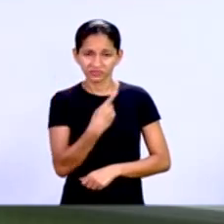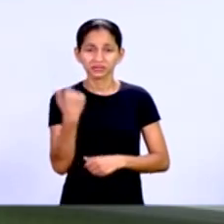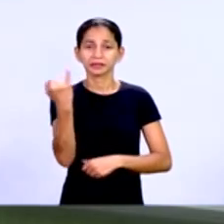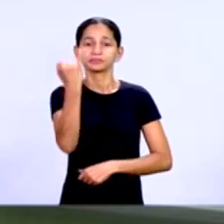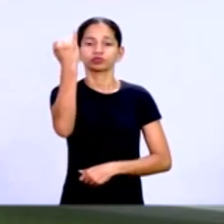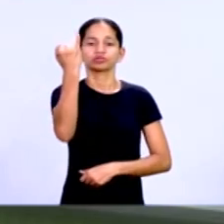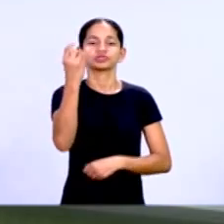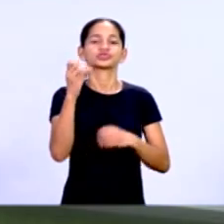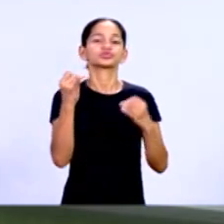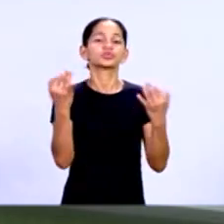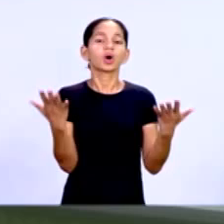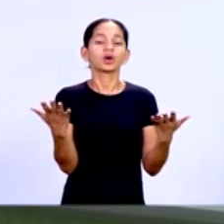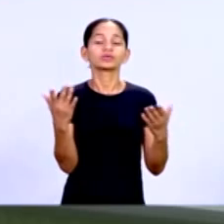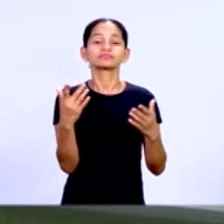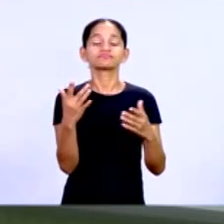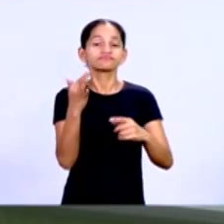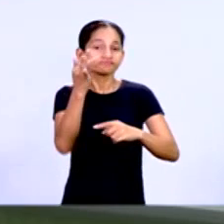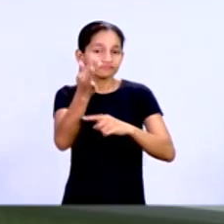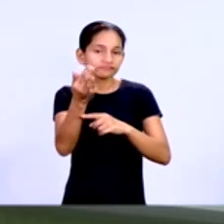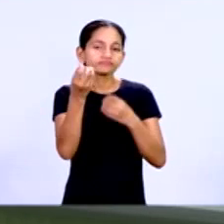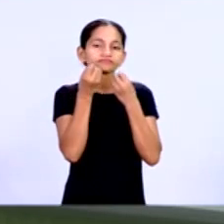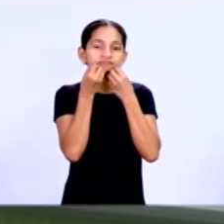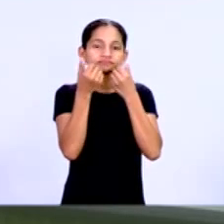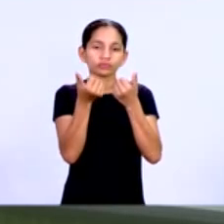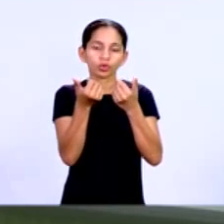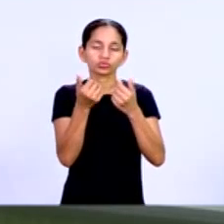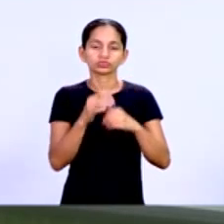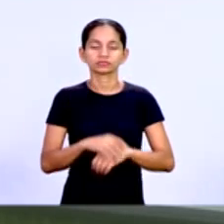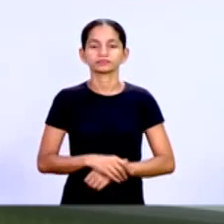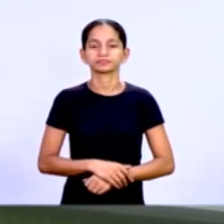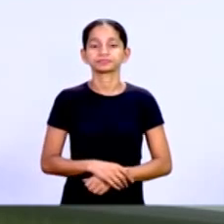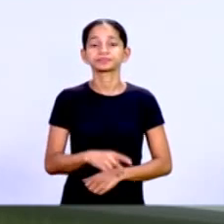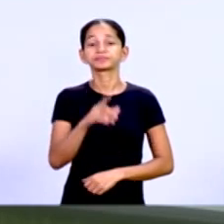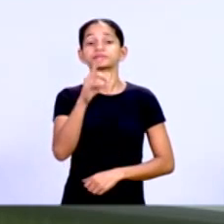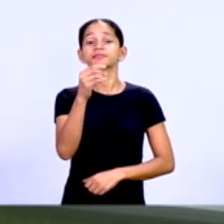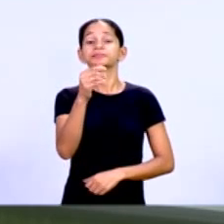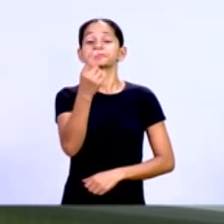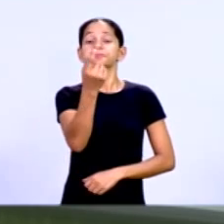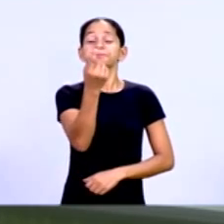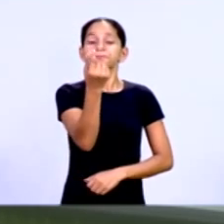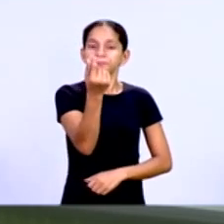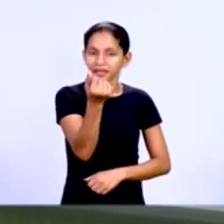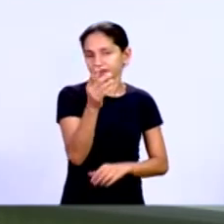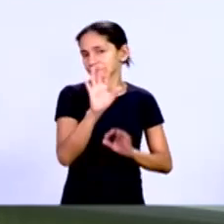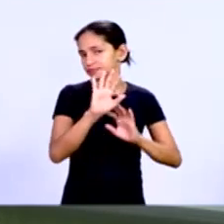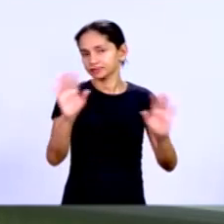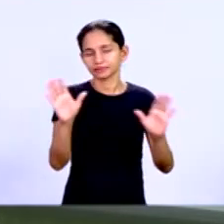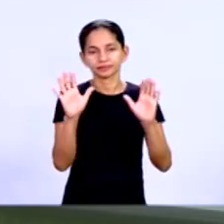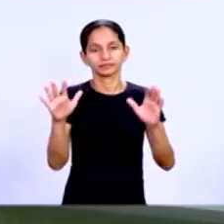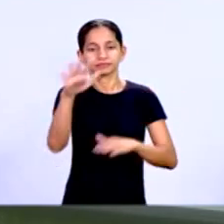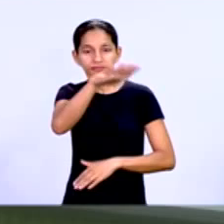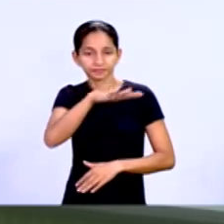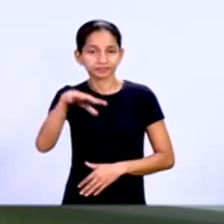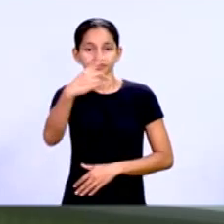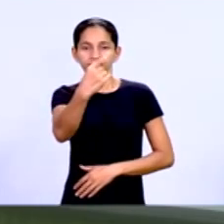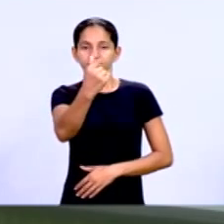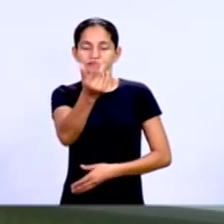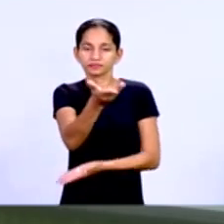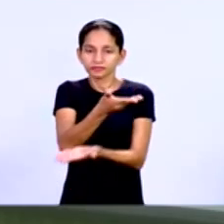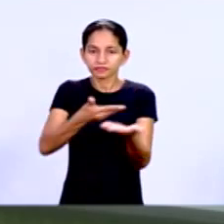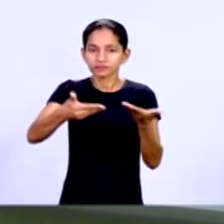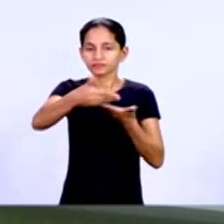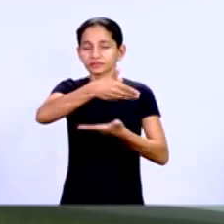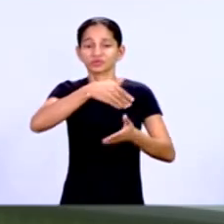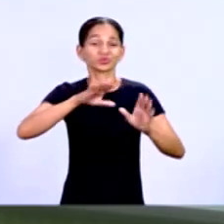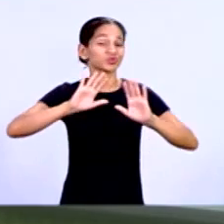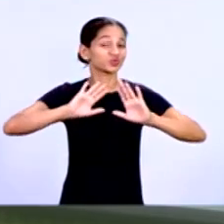que vamos tocar para frente, que detalhamos, foi exatamente o quê? A questão do mercado financeiro, o mercado do dinheiro, o mercado de